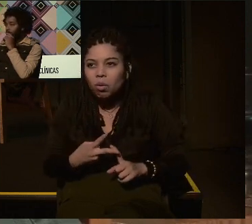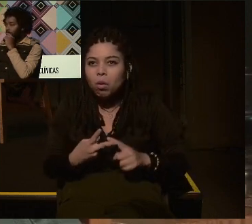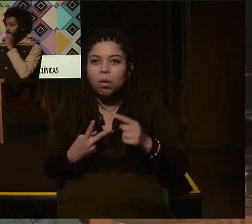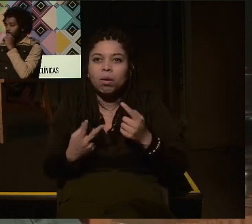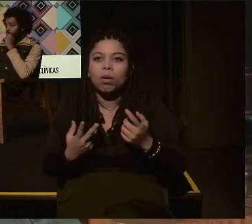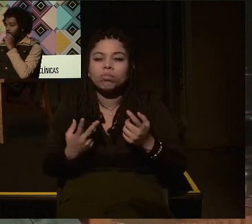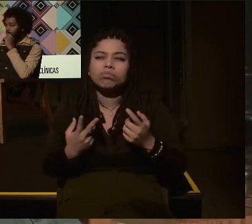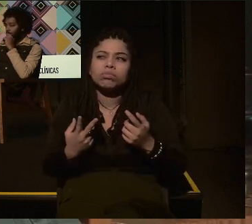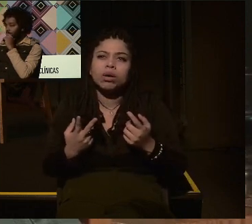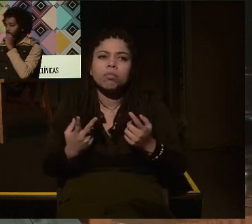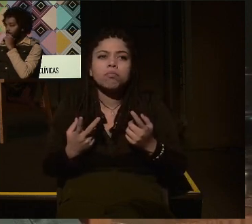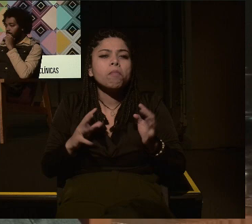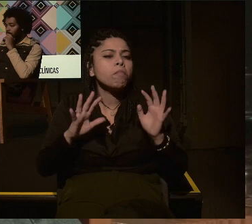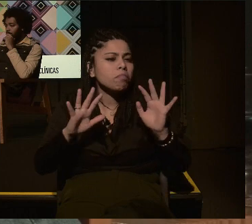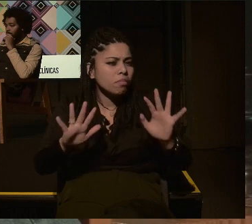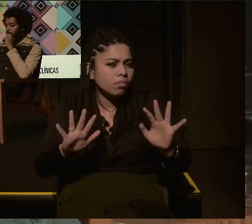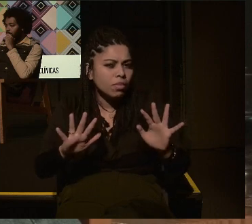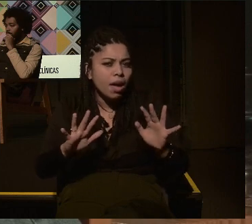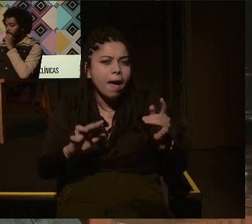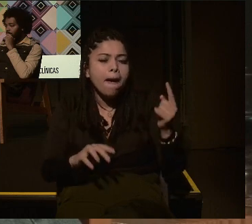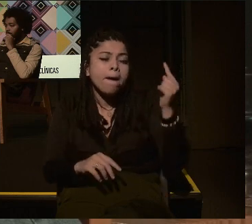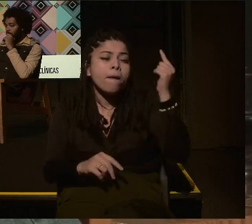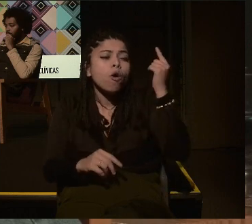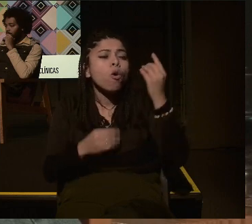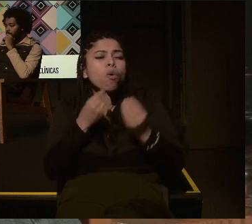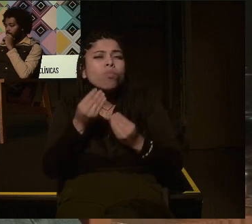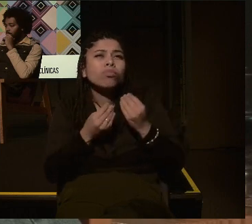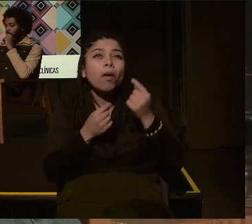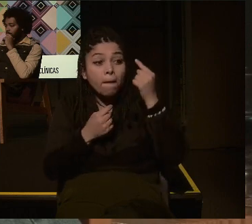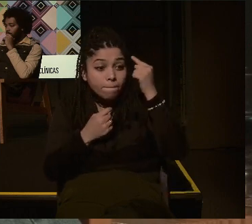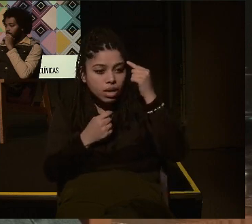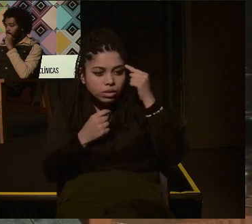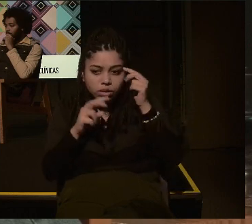como cuidar, lidar